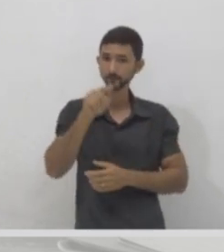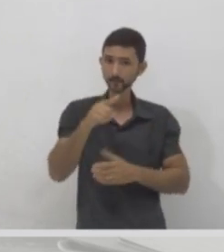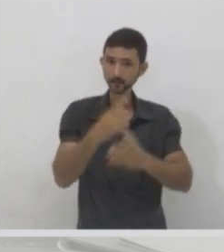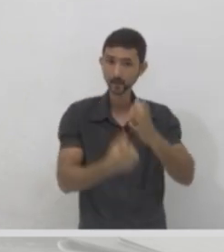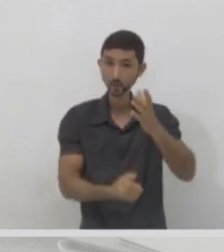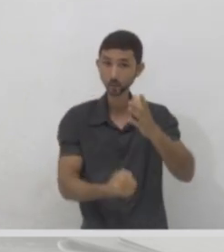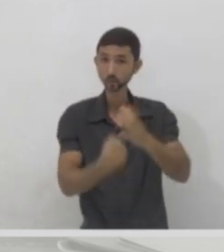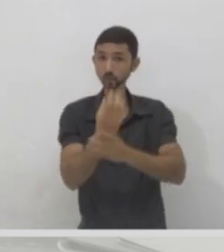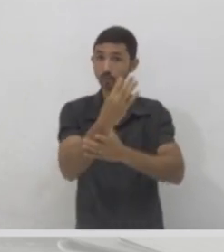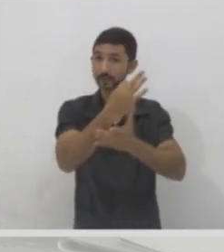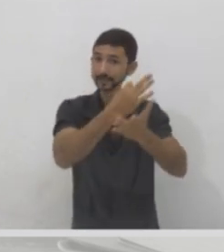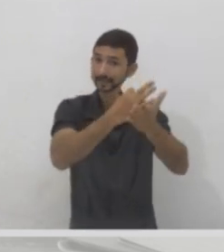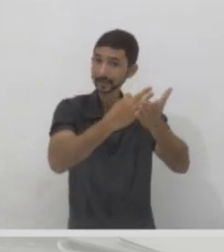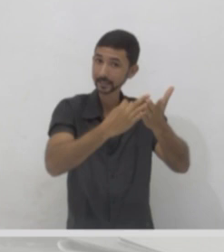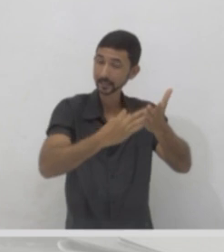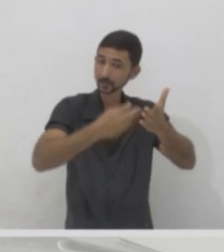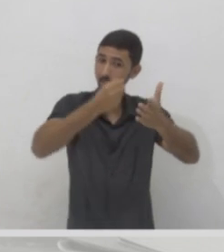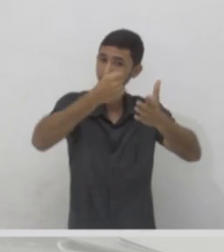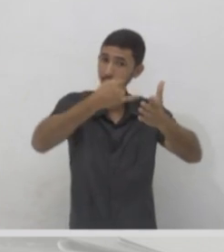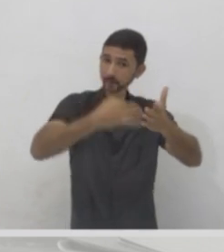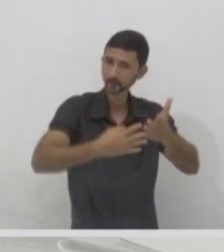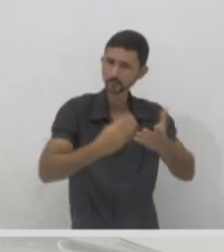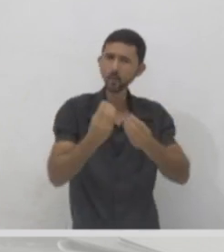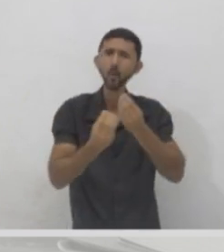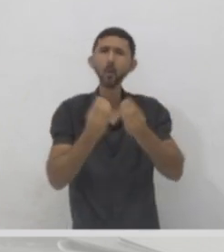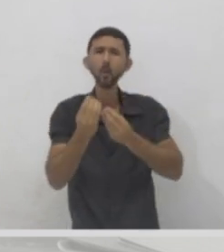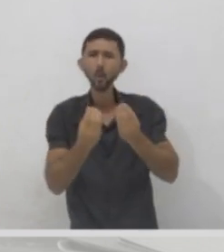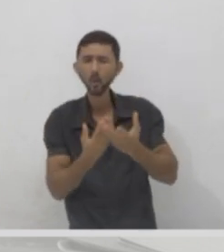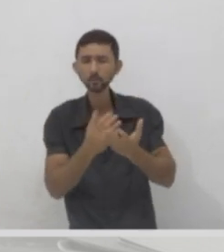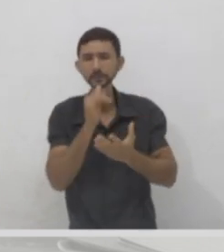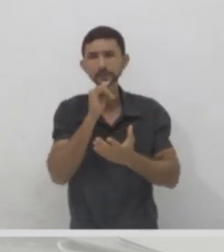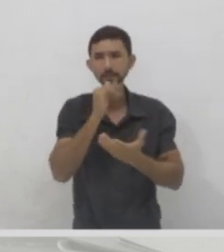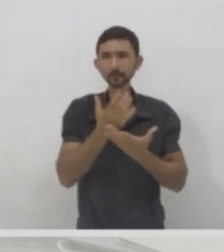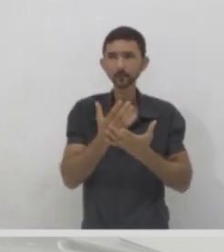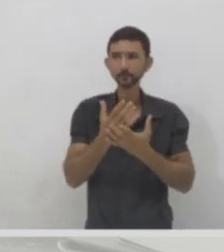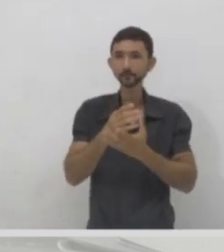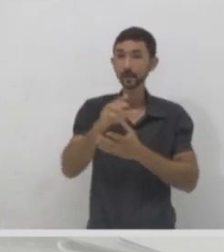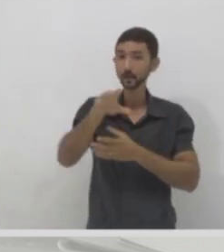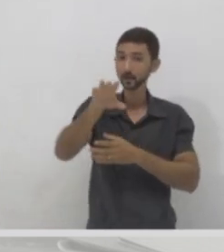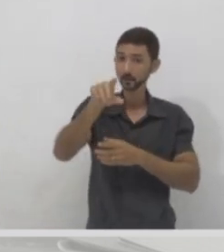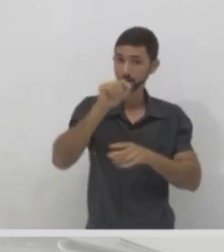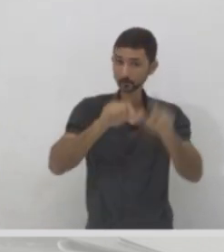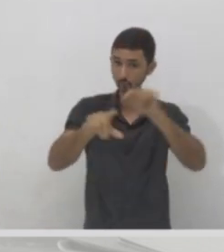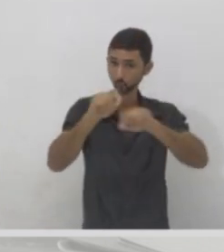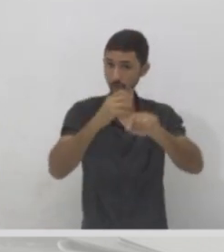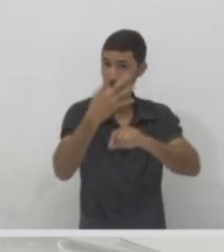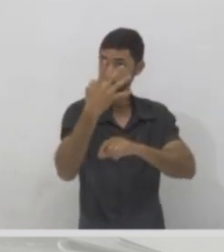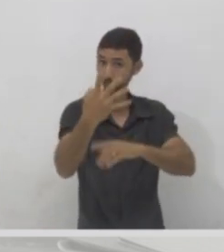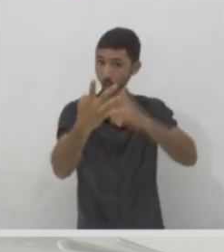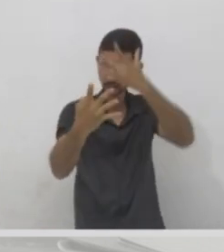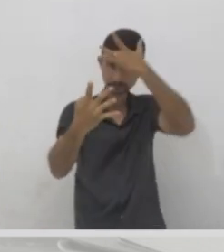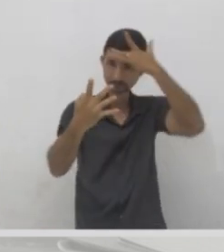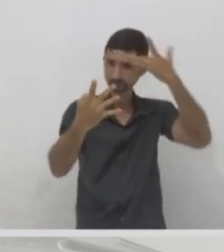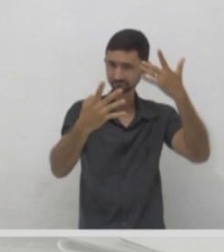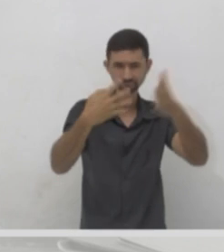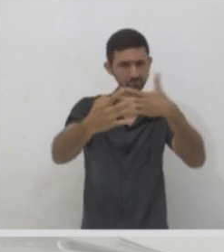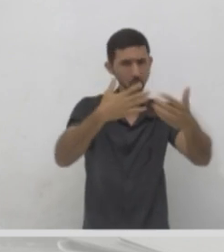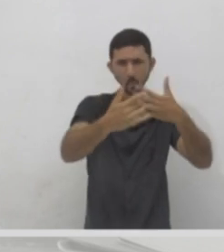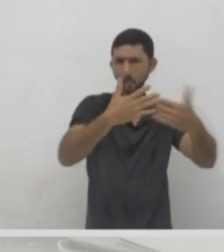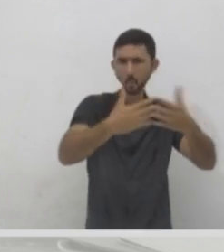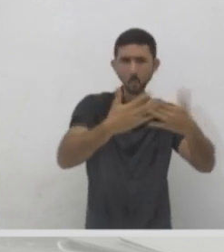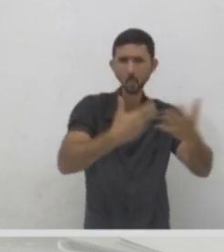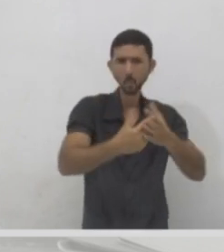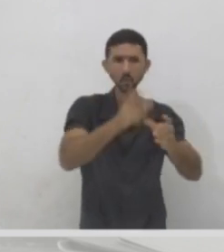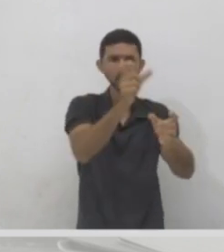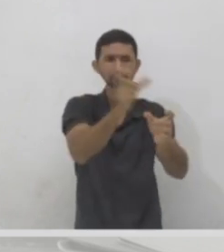produzir um texto narrativo. Como assim? Você vai escolher 4 personagens. Pode inventar, deixa a sua